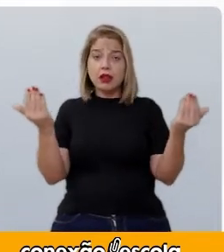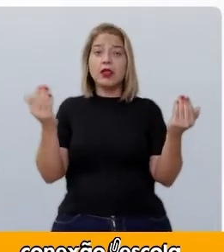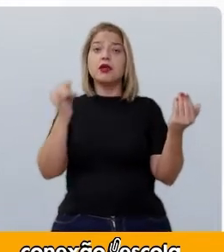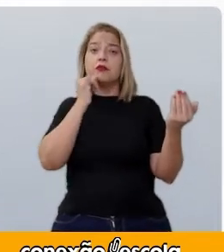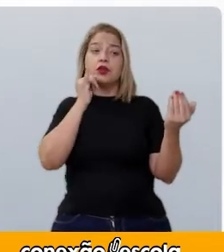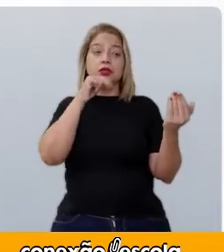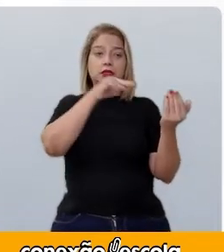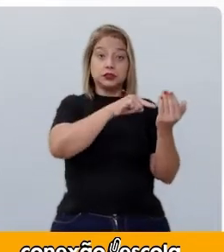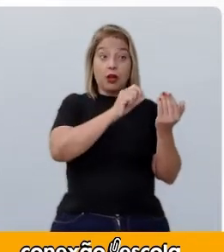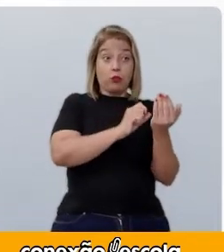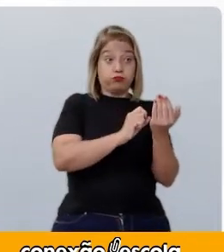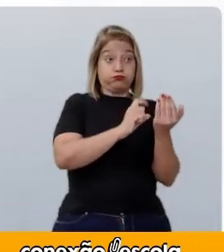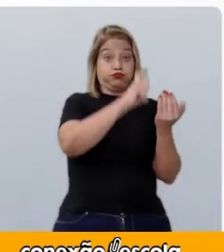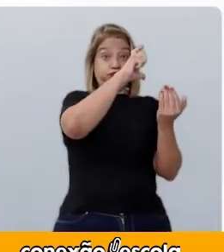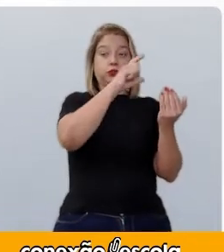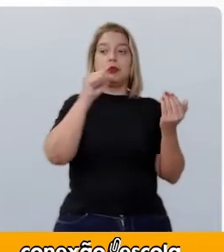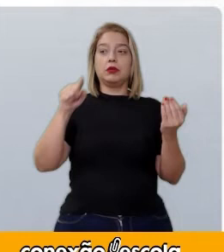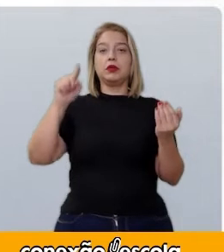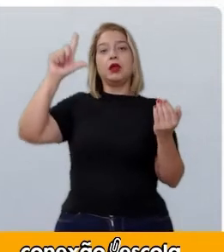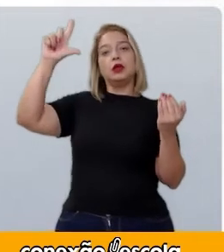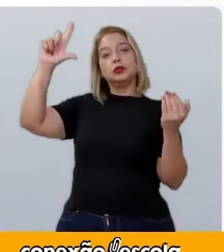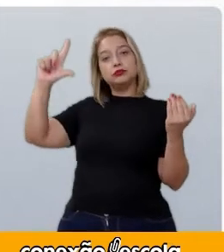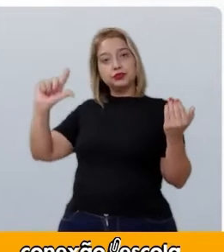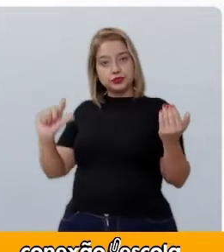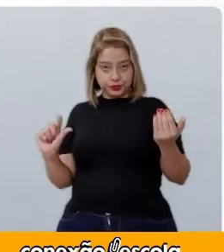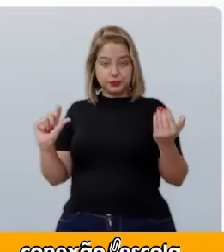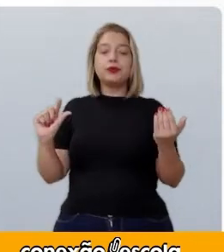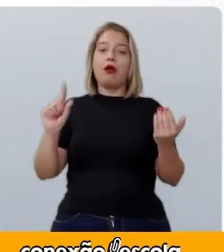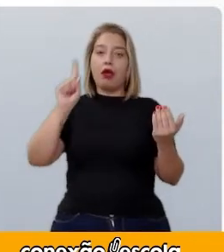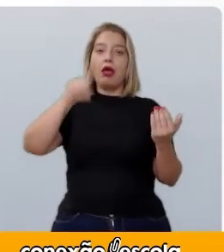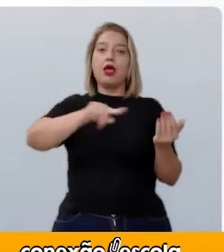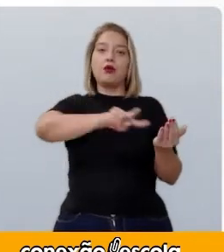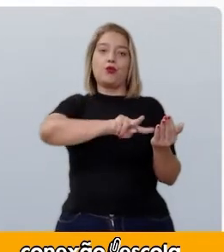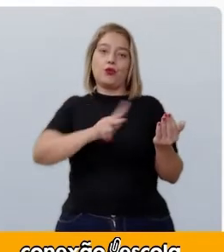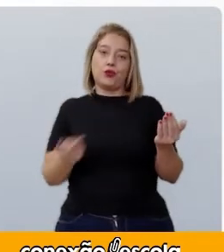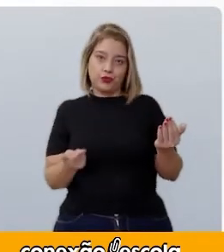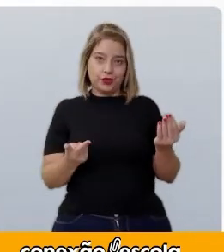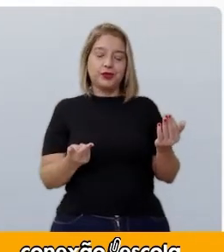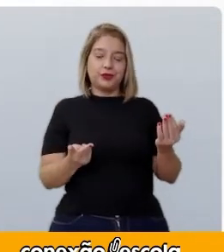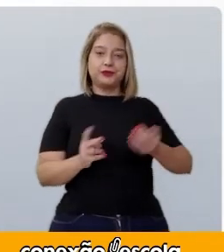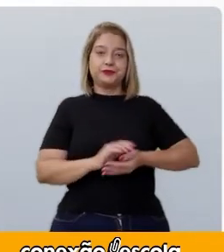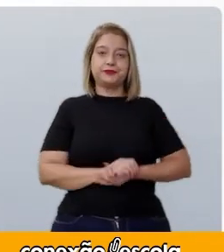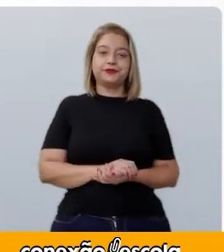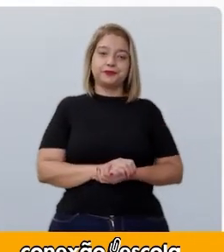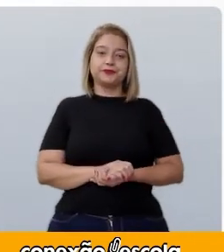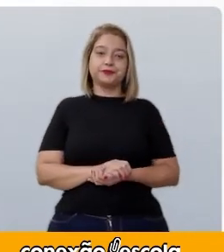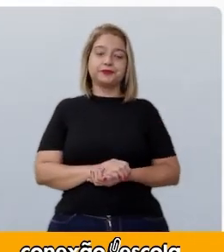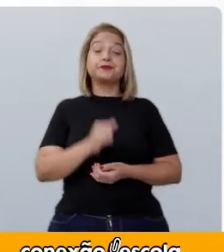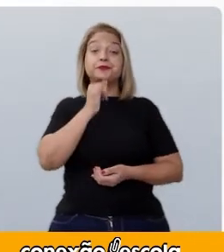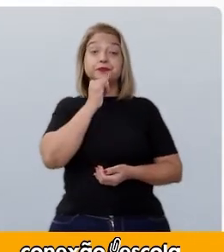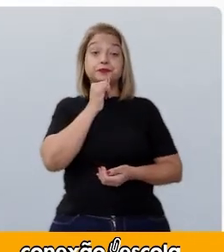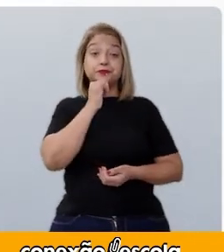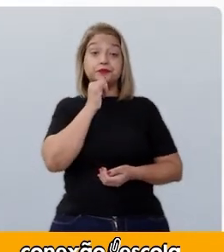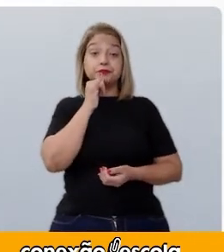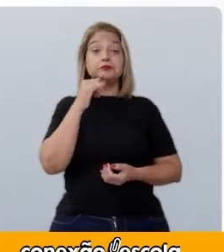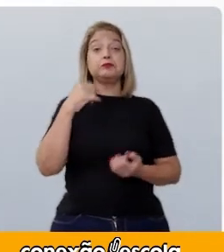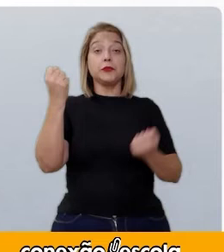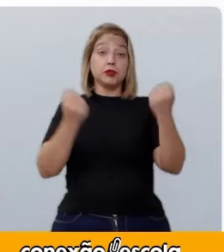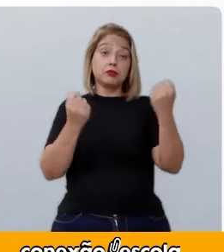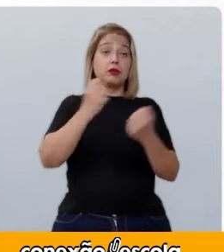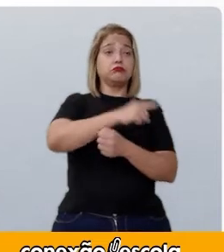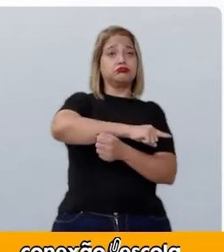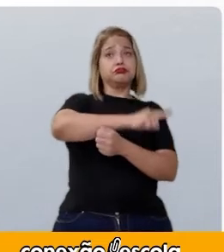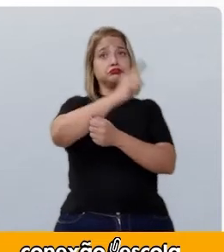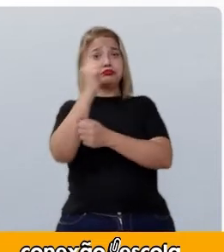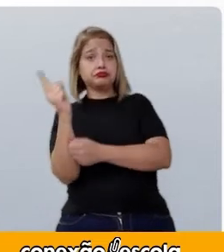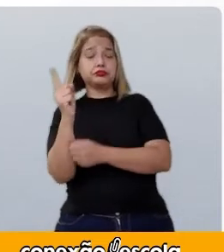de uma resulta na diminuição da outra de forma proporcional. Por exemplo, velocidade